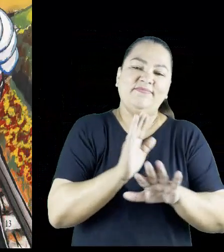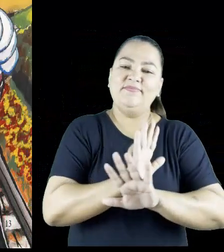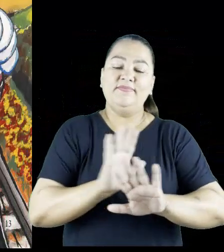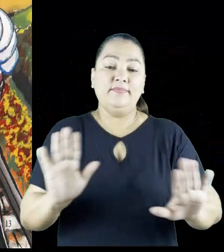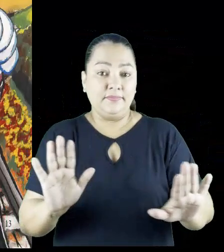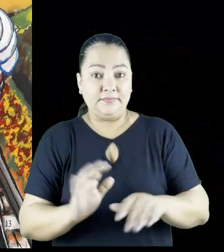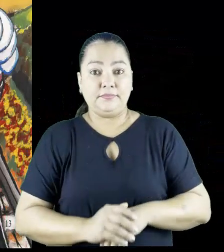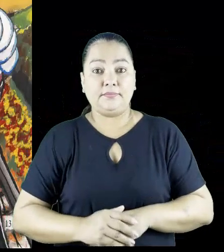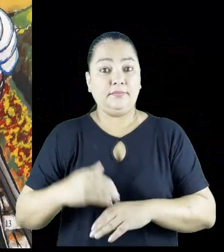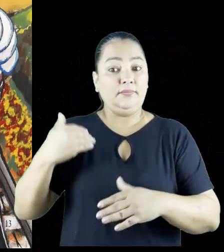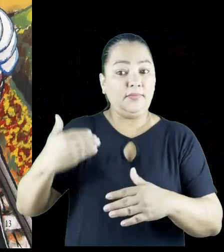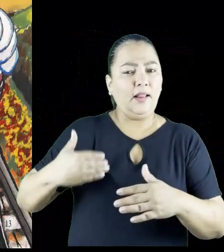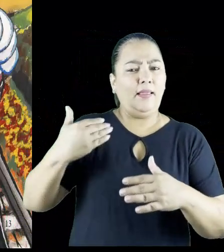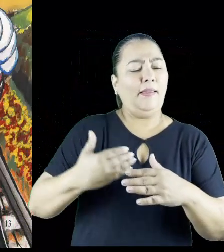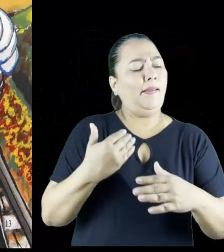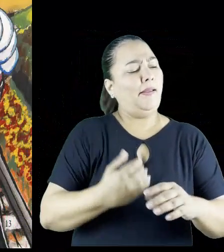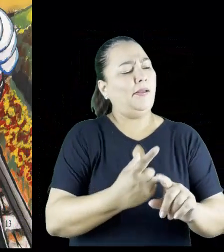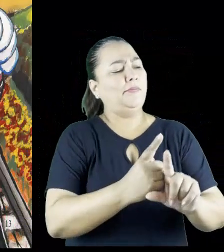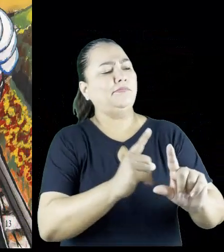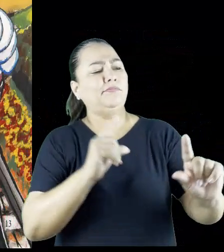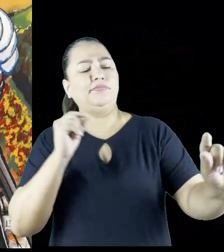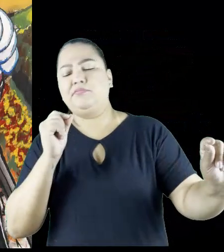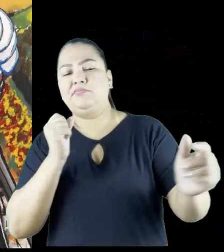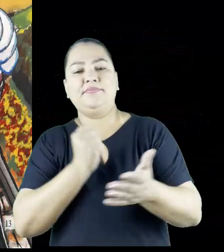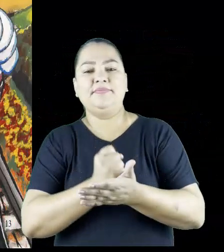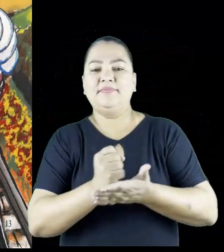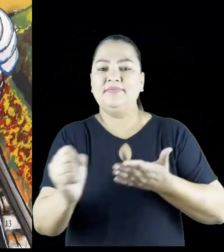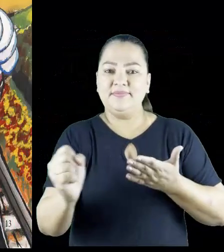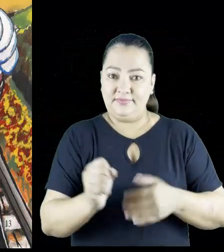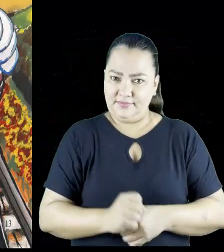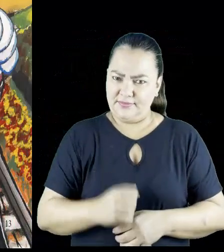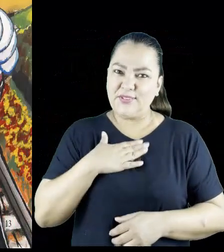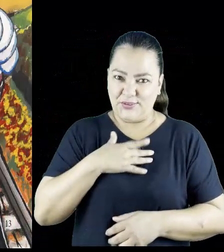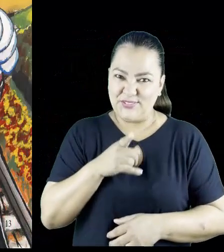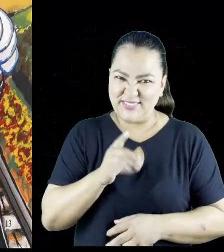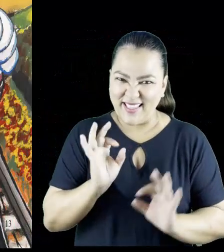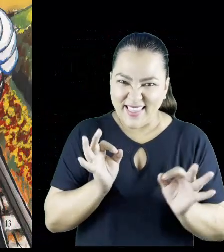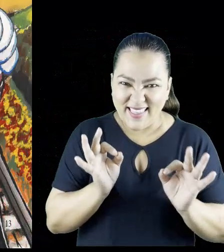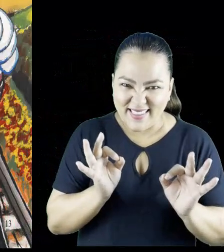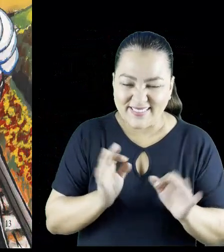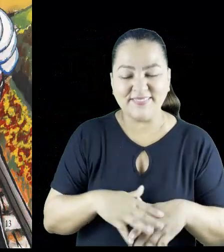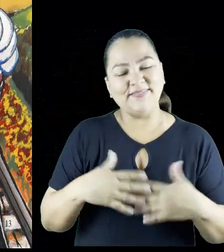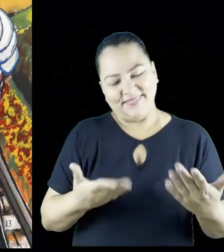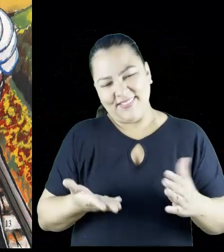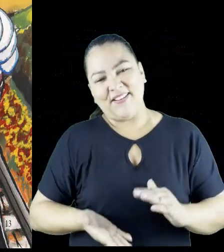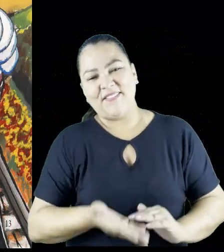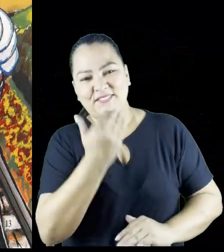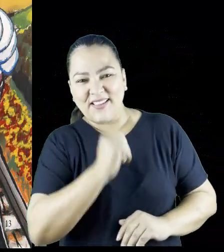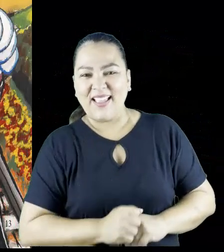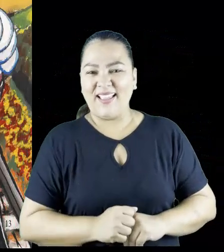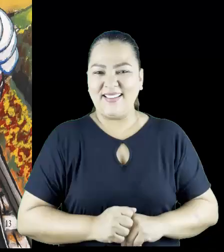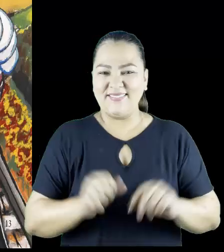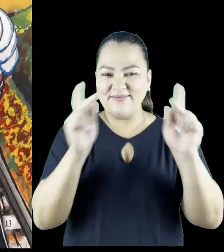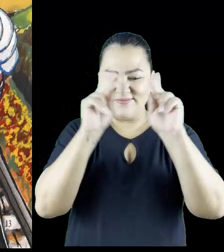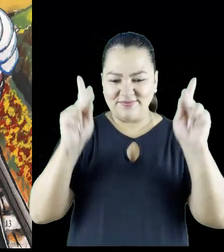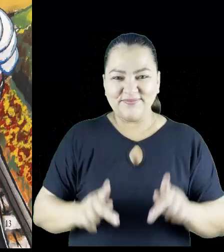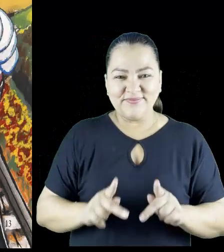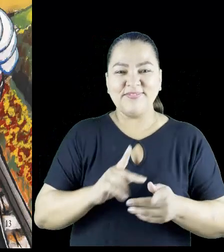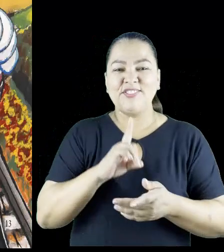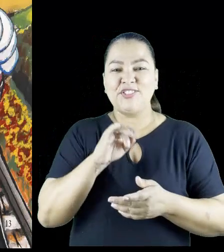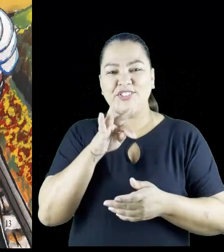sinta sozinha, o tempo de ir embora já foi. Gostasse, é? Então vai lá nas